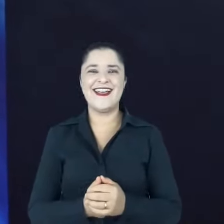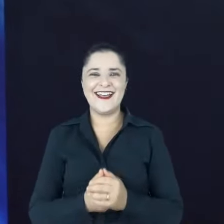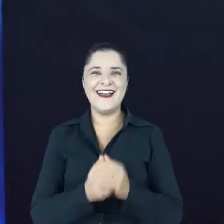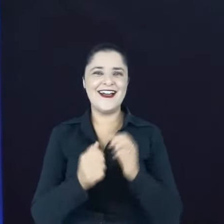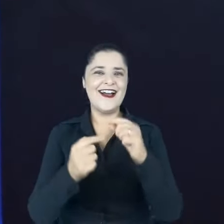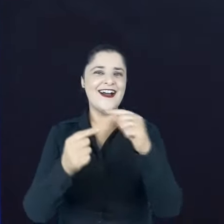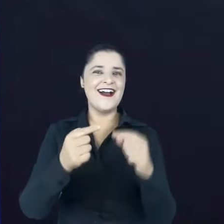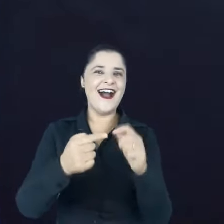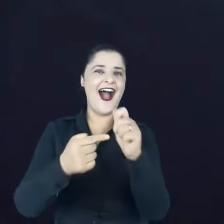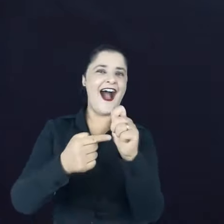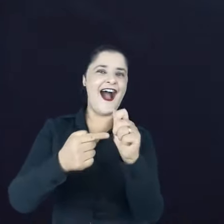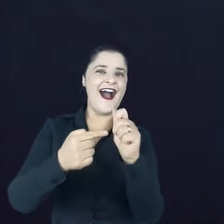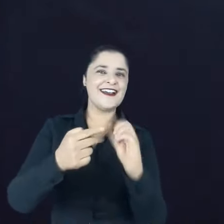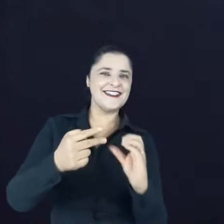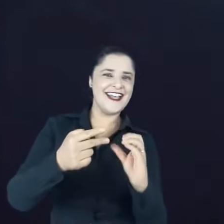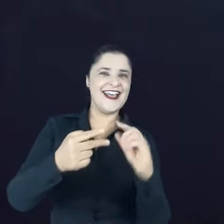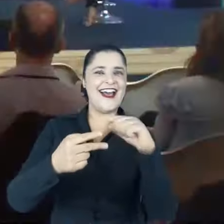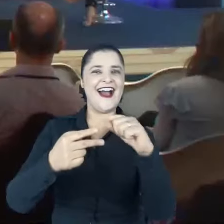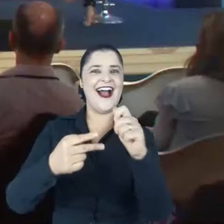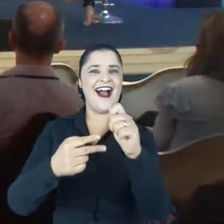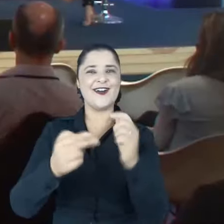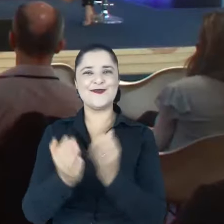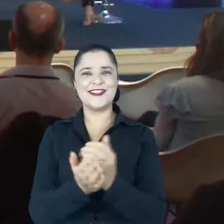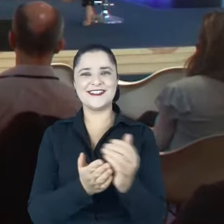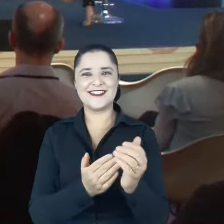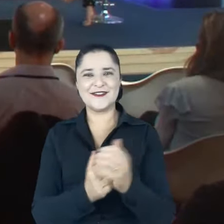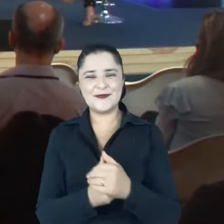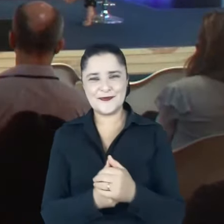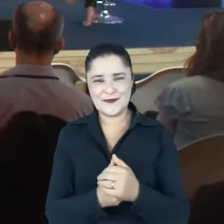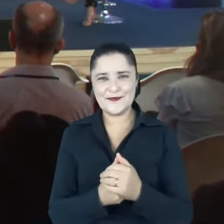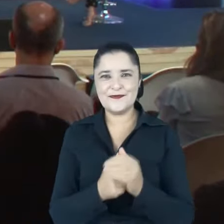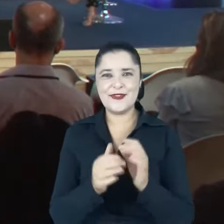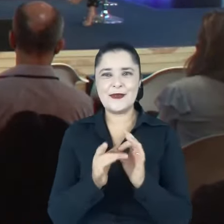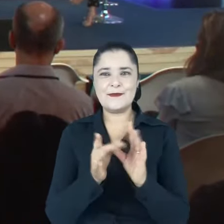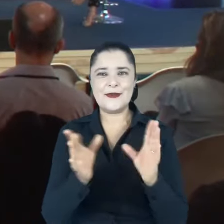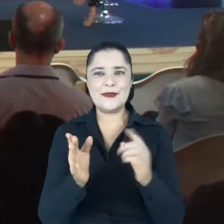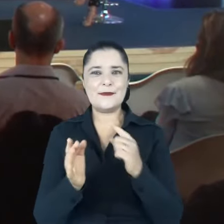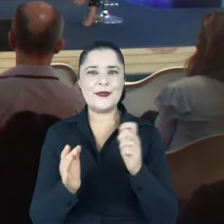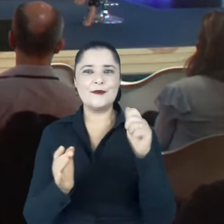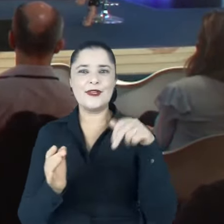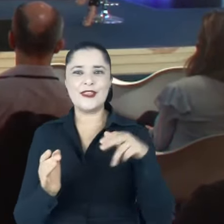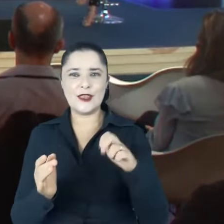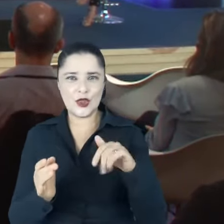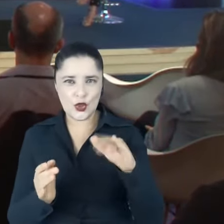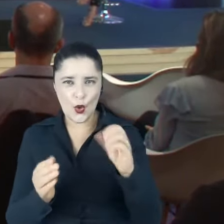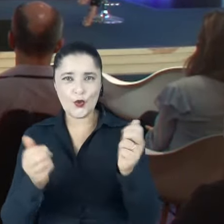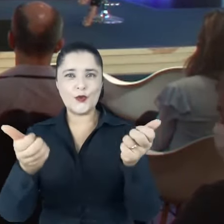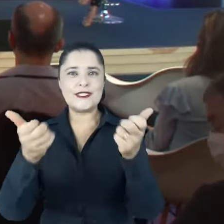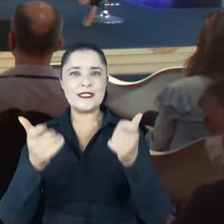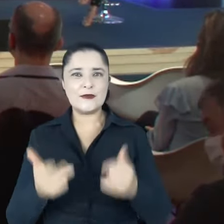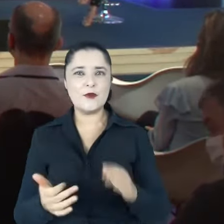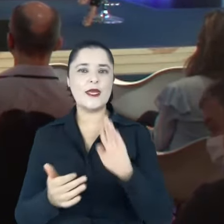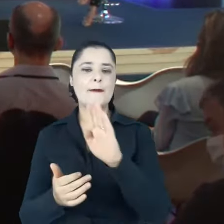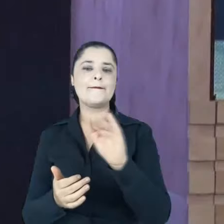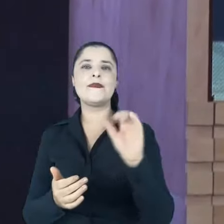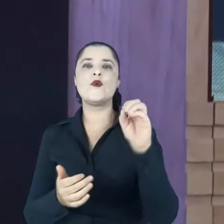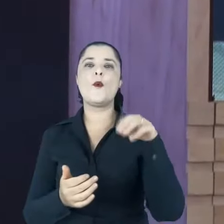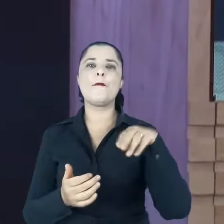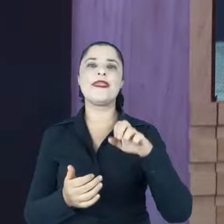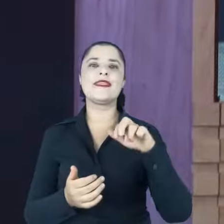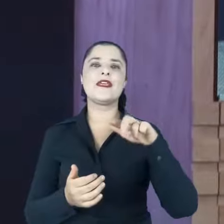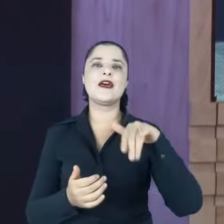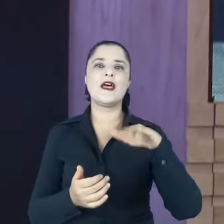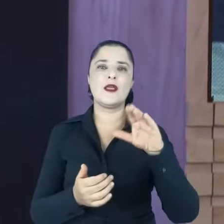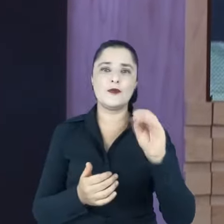chefe. Agora, Patrícia, se me permite, eu ia pedir para o Antônio, então, explicar o que é biometano, porque isso, muita boa. Gente confunde. A gente fala